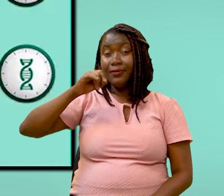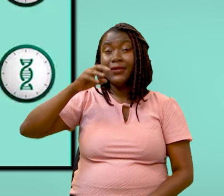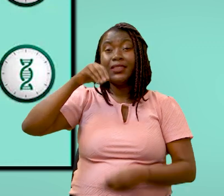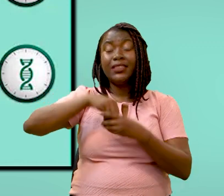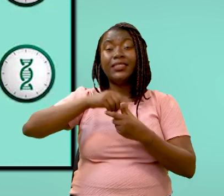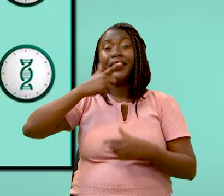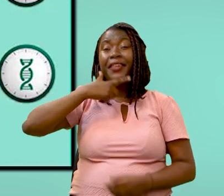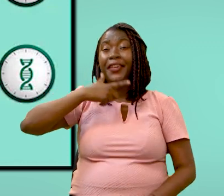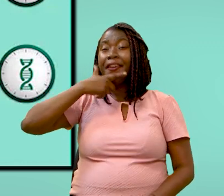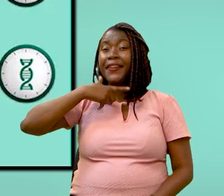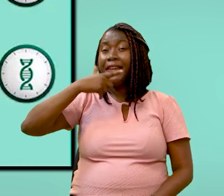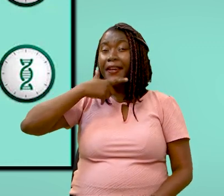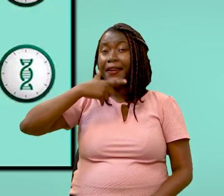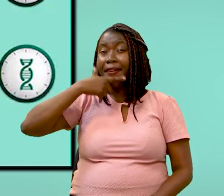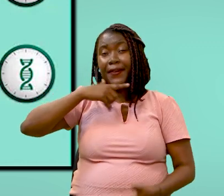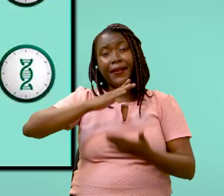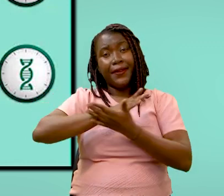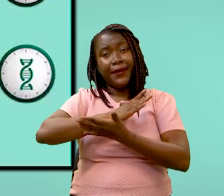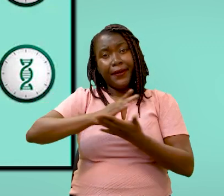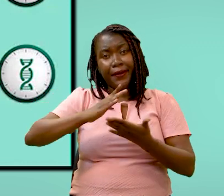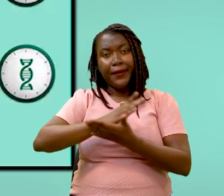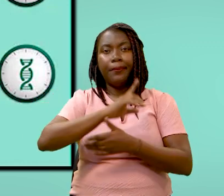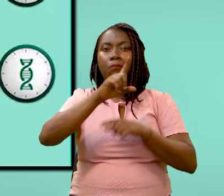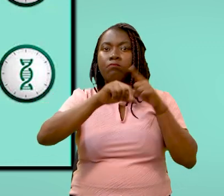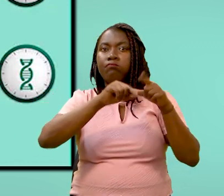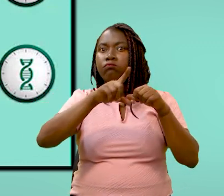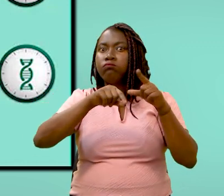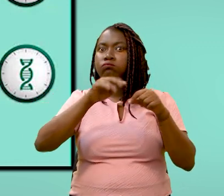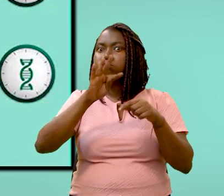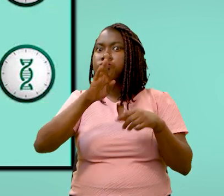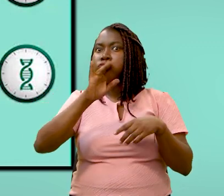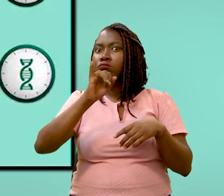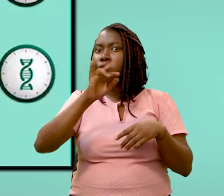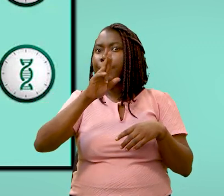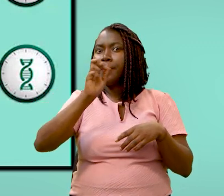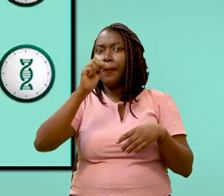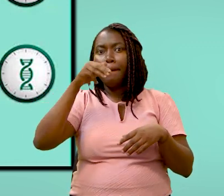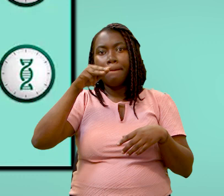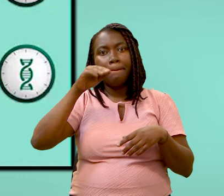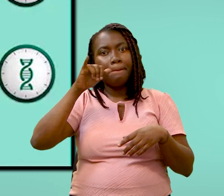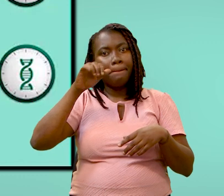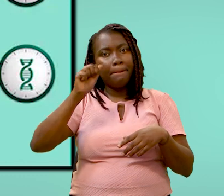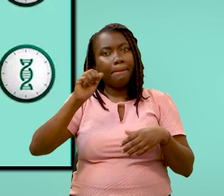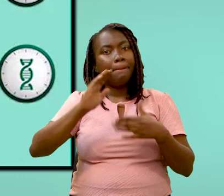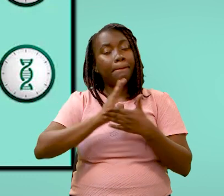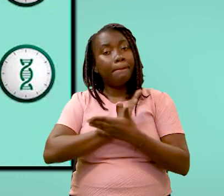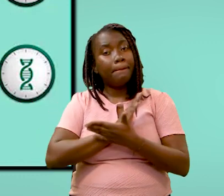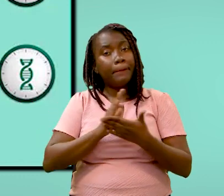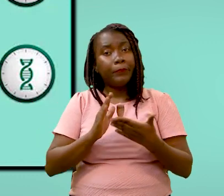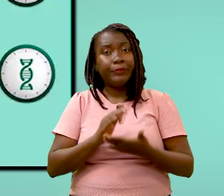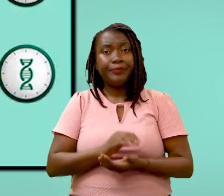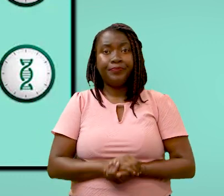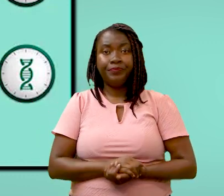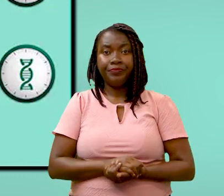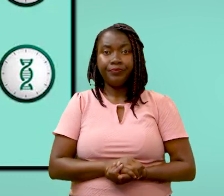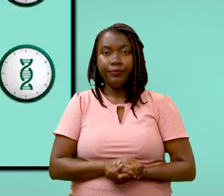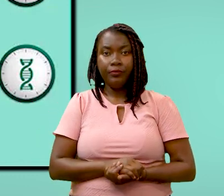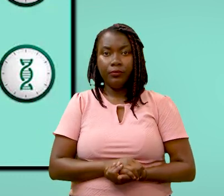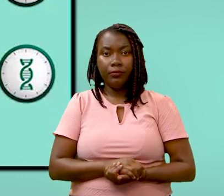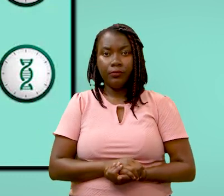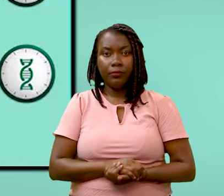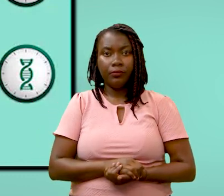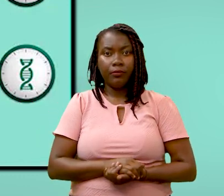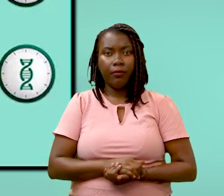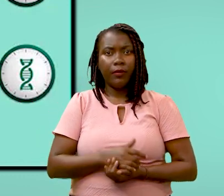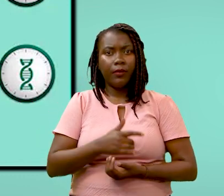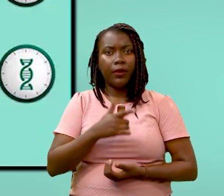queijo, não são queijos mais selecionados que têm tiramina, e algumas formas são sensíveis à tiramina. Se a gente come aquele